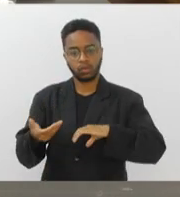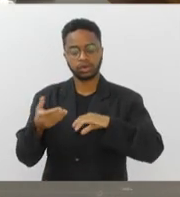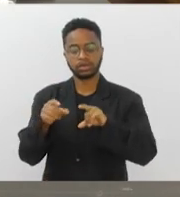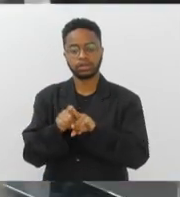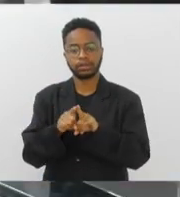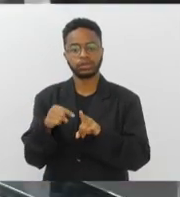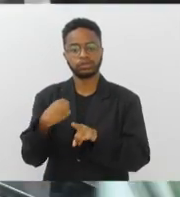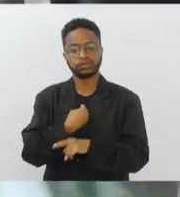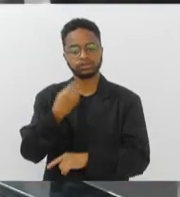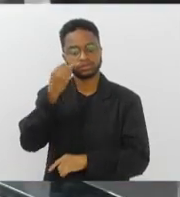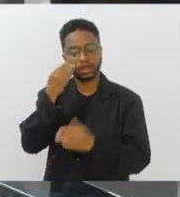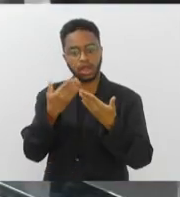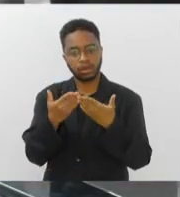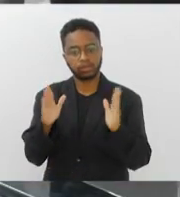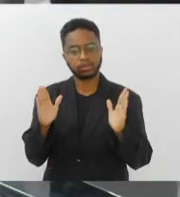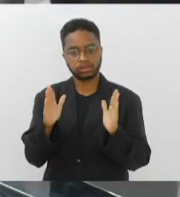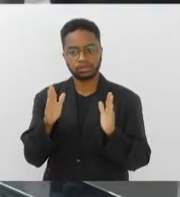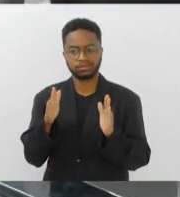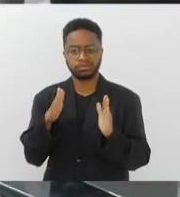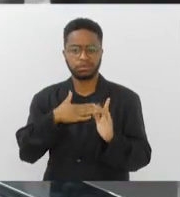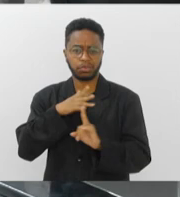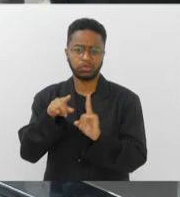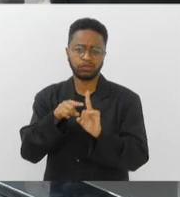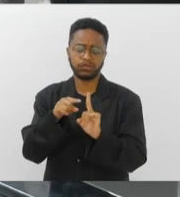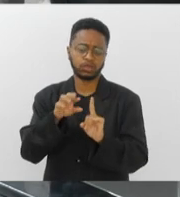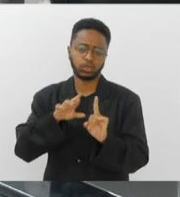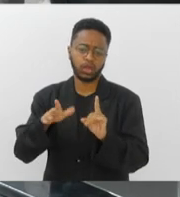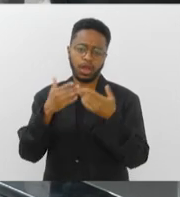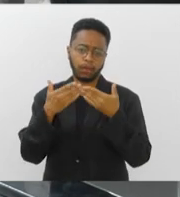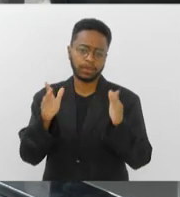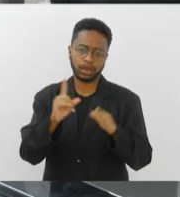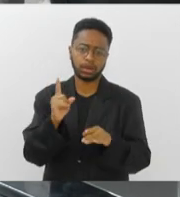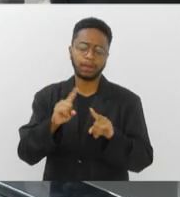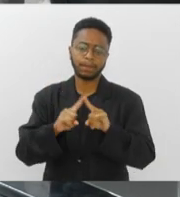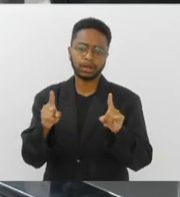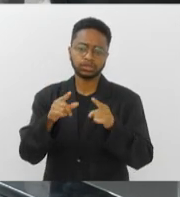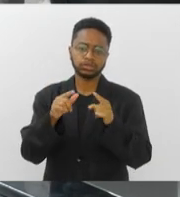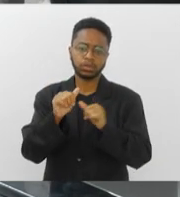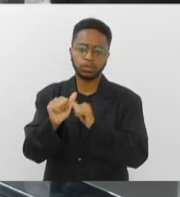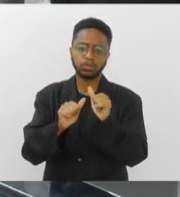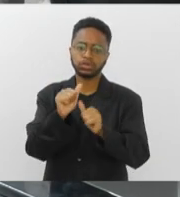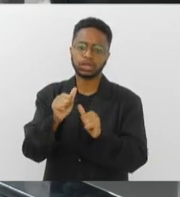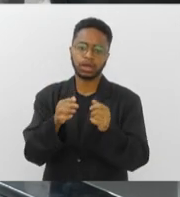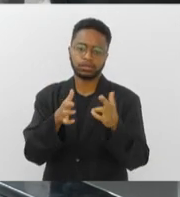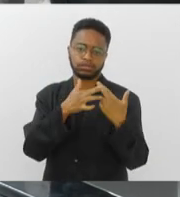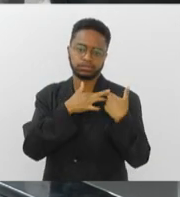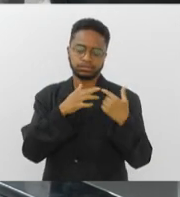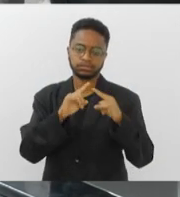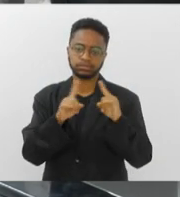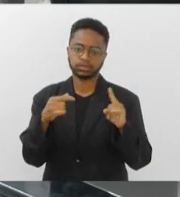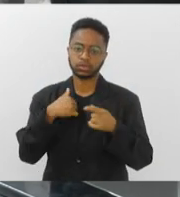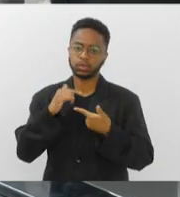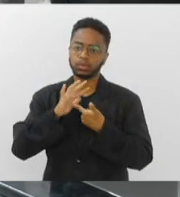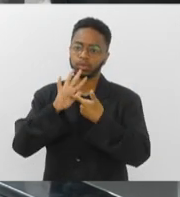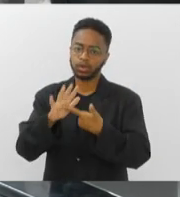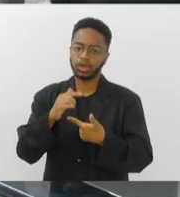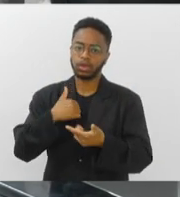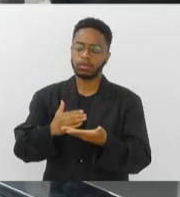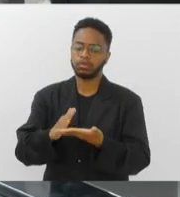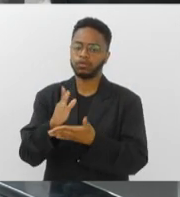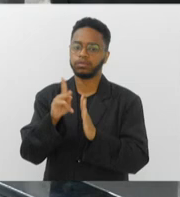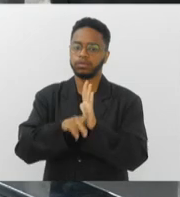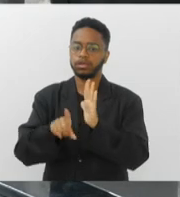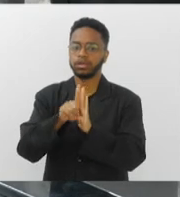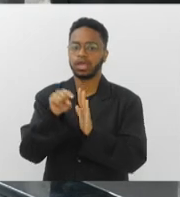a gente possa ampliar, ao meu ver, não é nem ampliar, é ratificar a competência, mas eu destaco aqui, eu aprovei um projeto de lei nessa